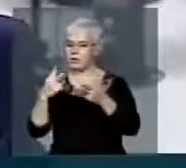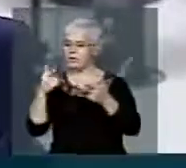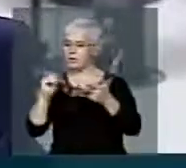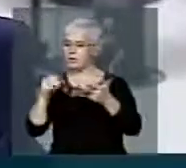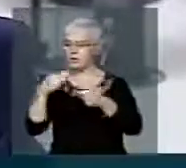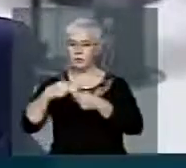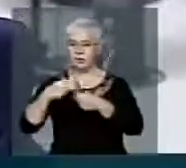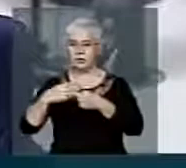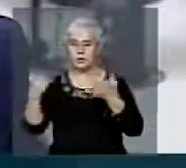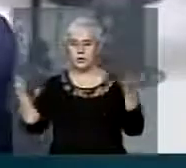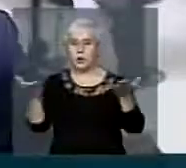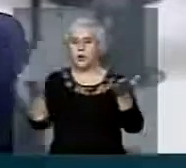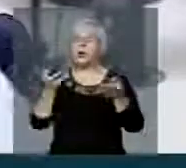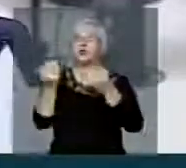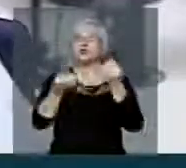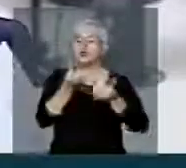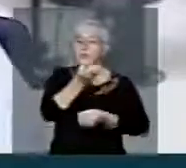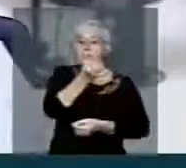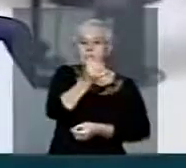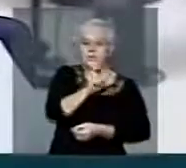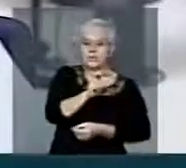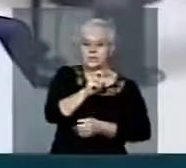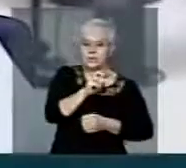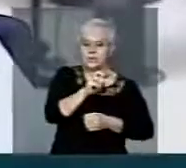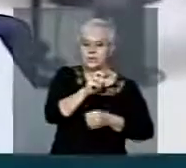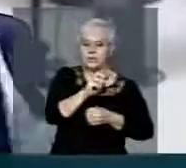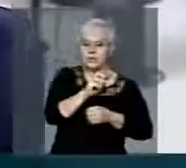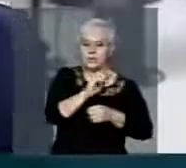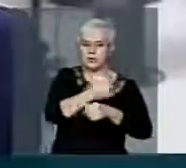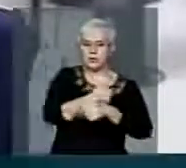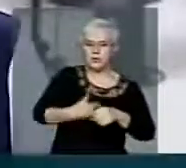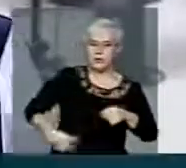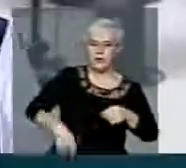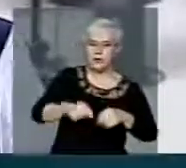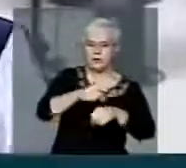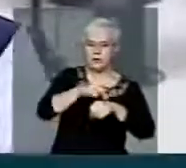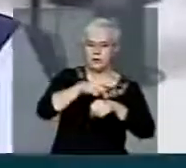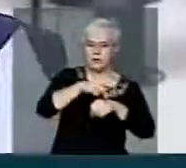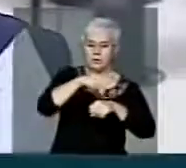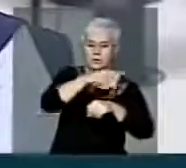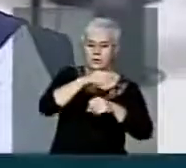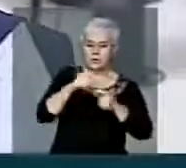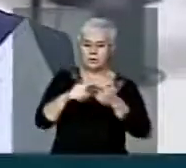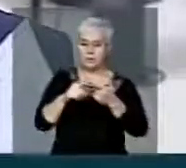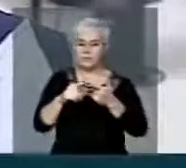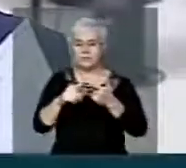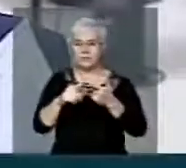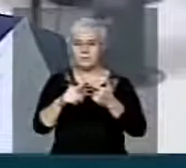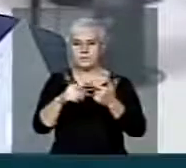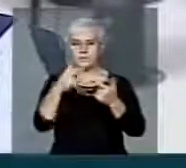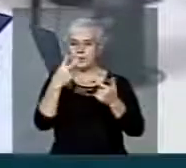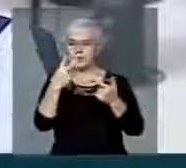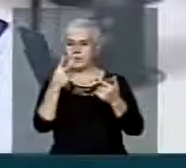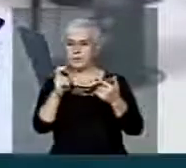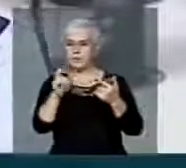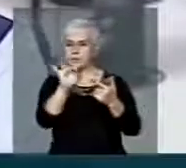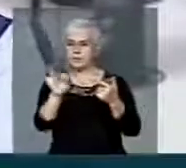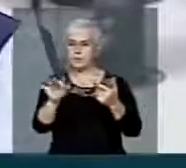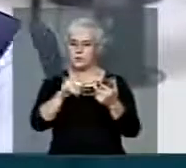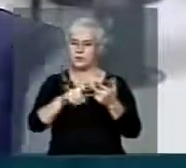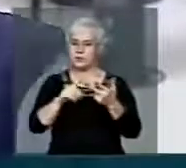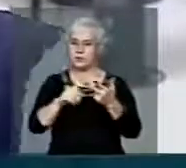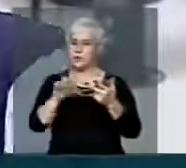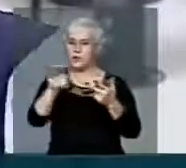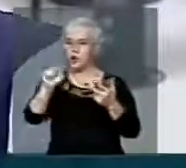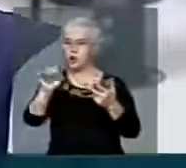hoje? Você já colocou, é 65 para a União? E ainda deram atribuição para os municípios. Deram